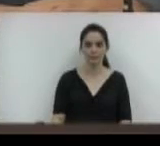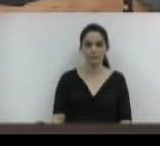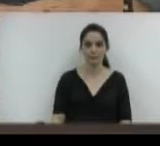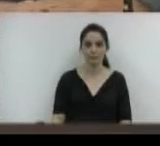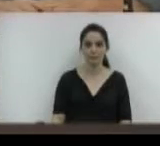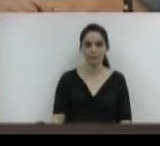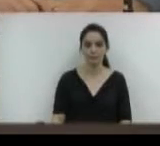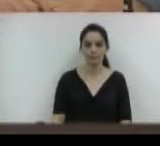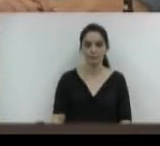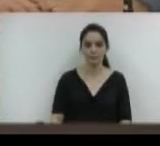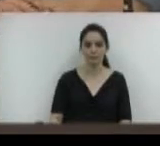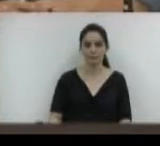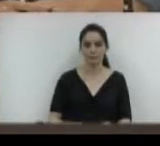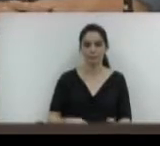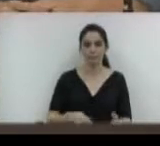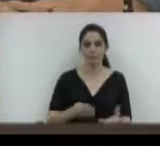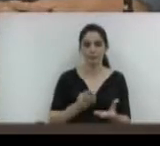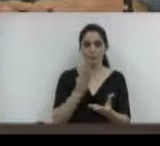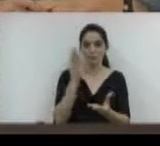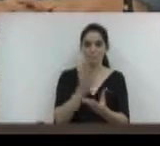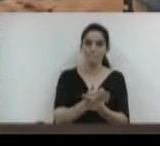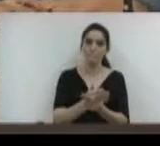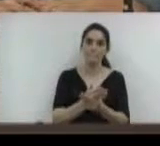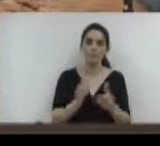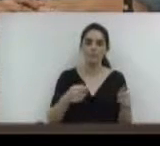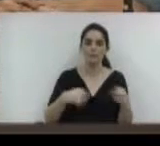Processo administrativo número